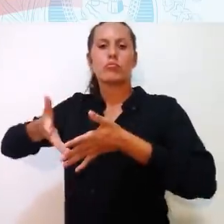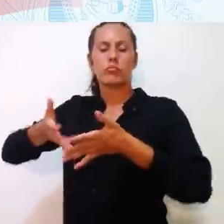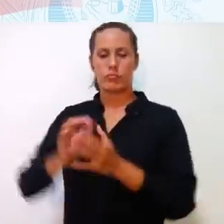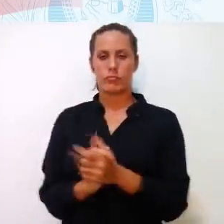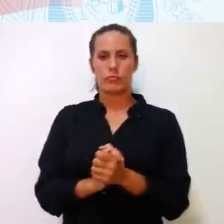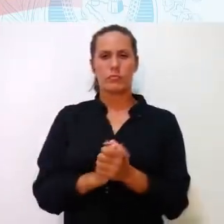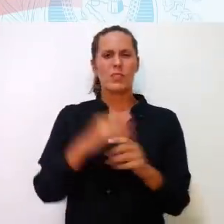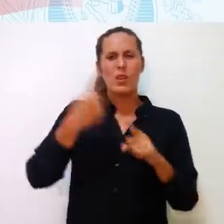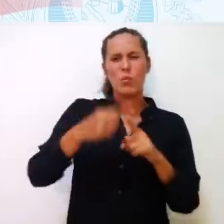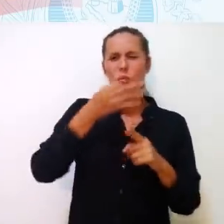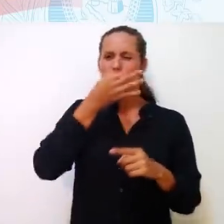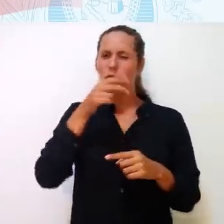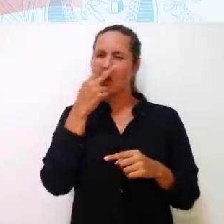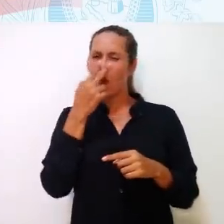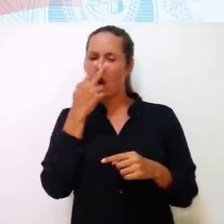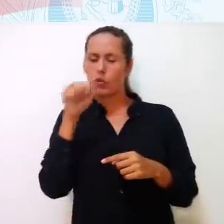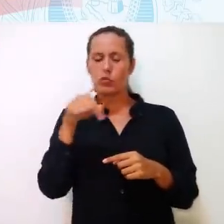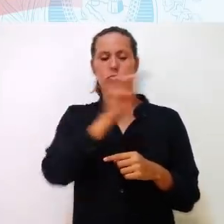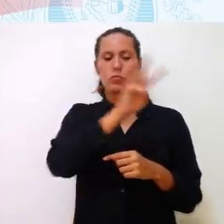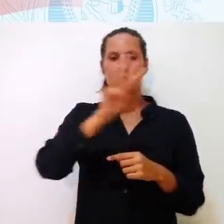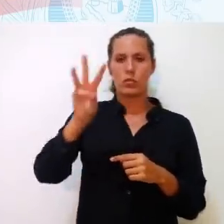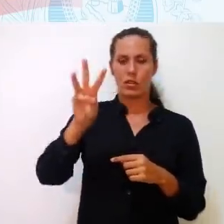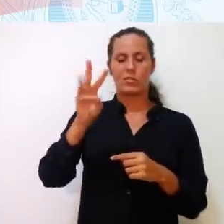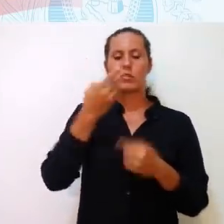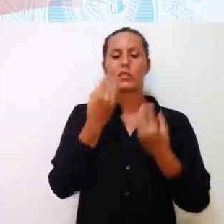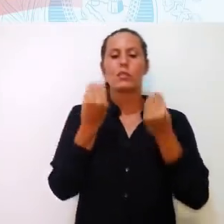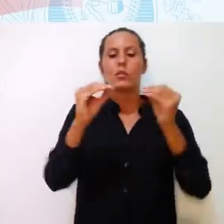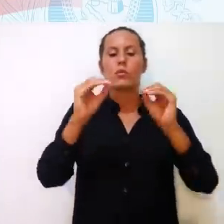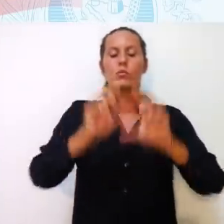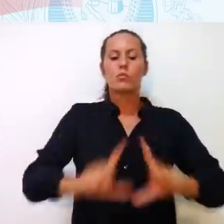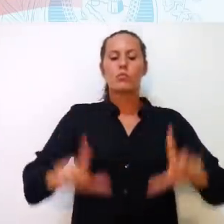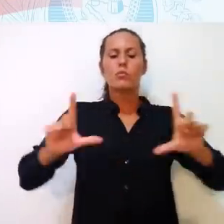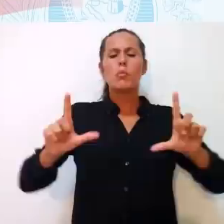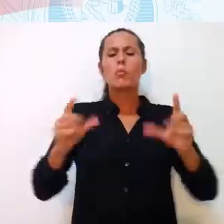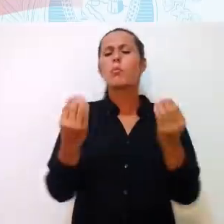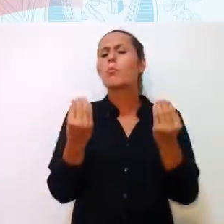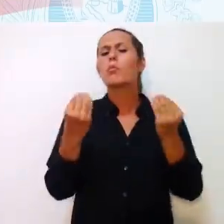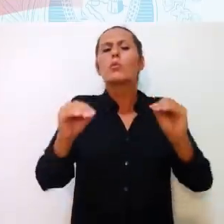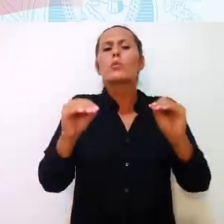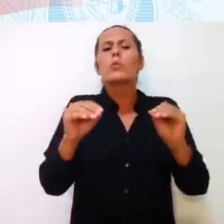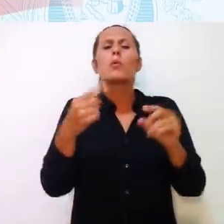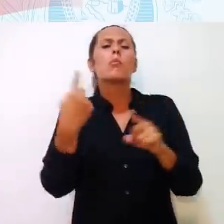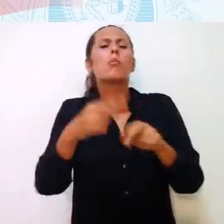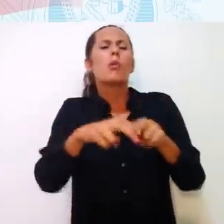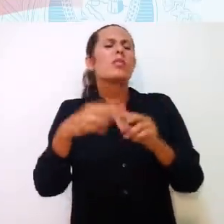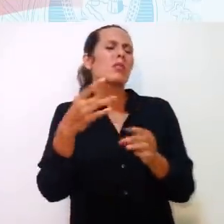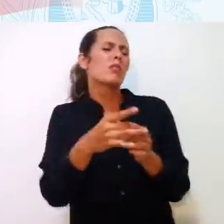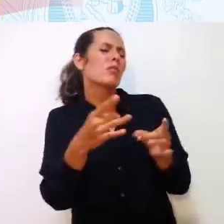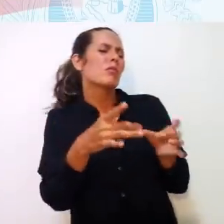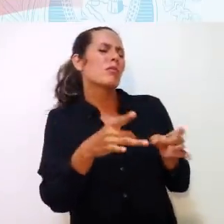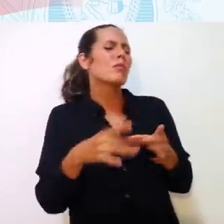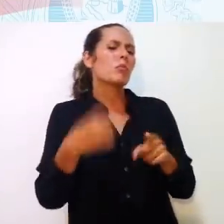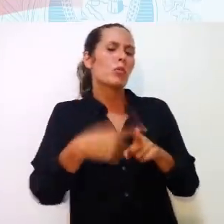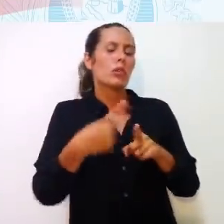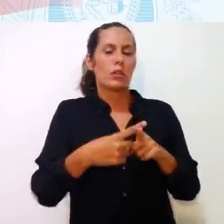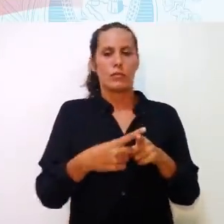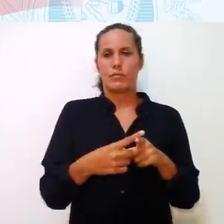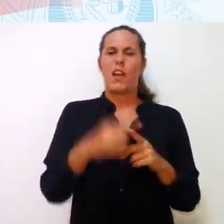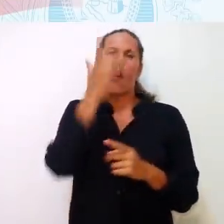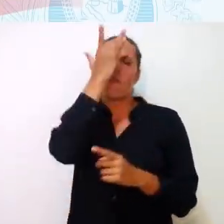sobre a obra. Por que você acha que o site Amazon publicou esses textos na página destinada para vender o livro de João Cabral de Melo